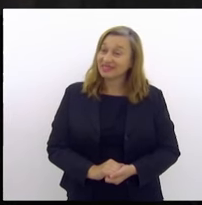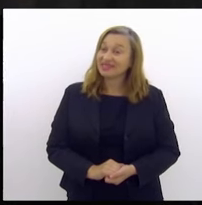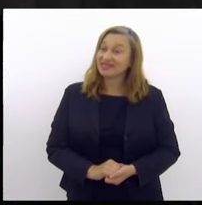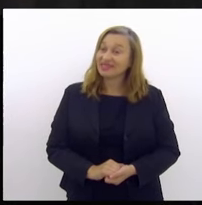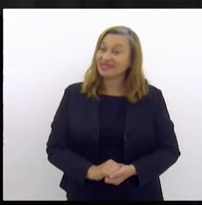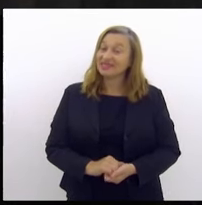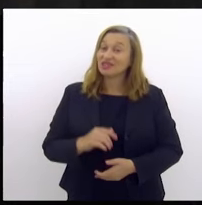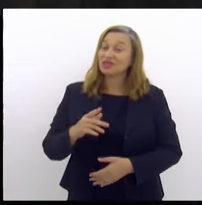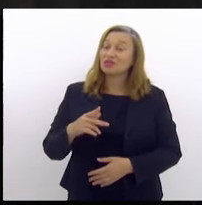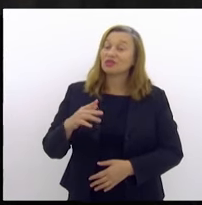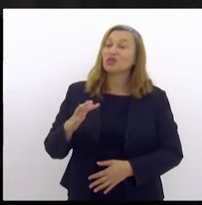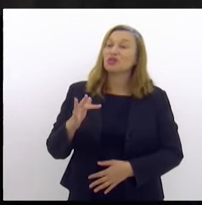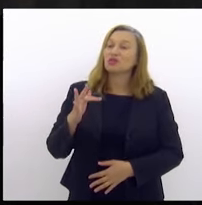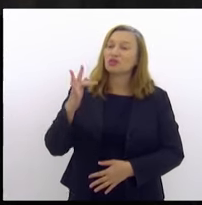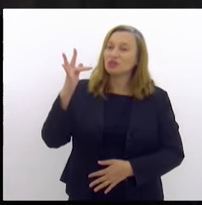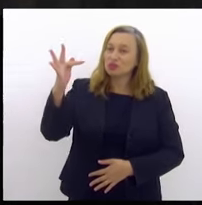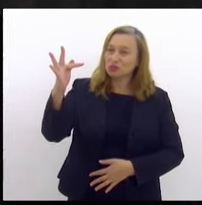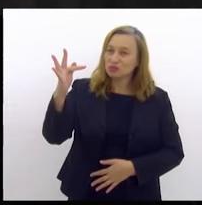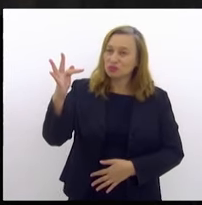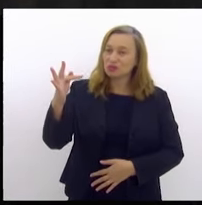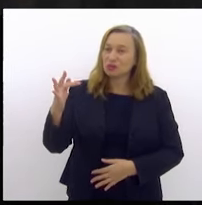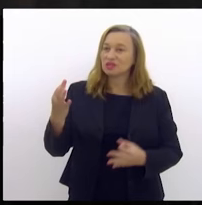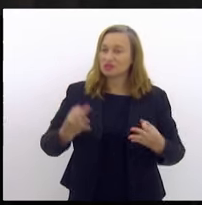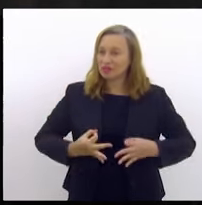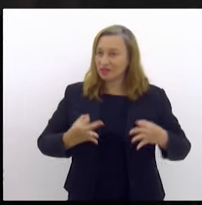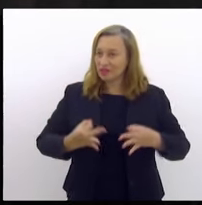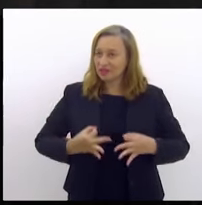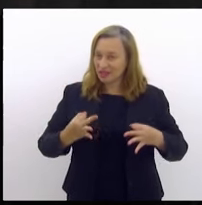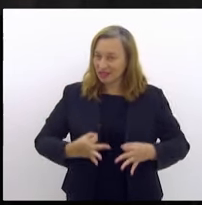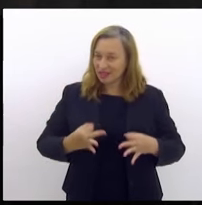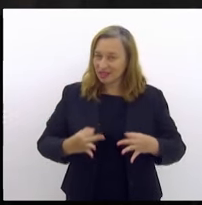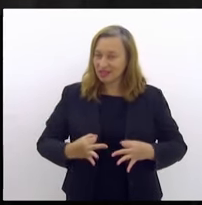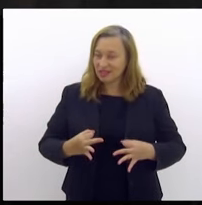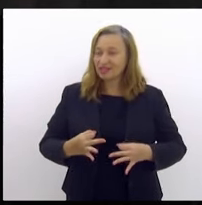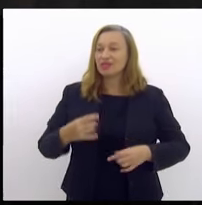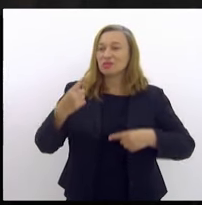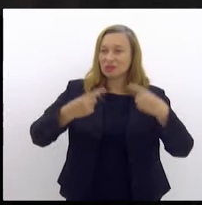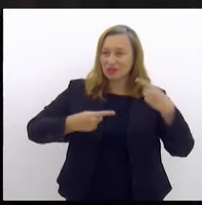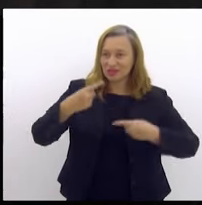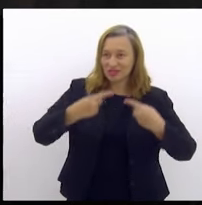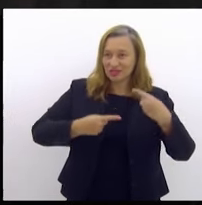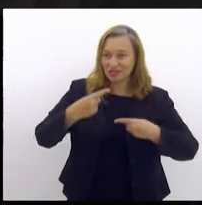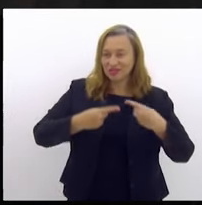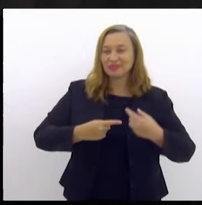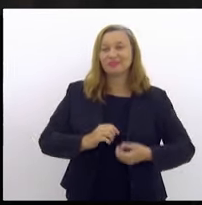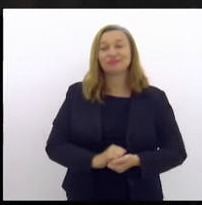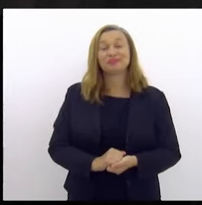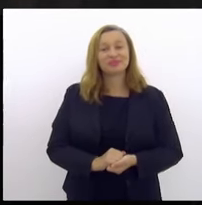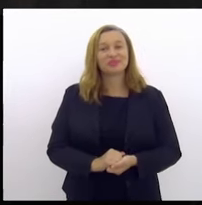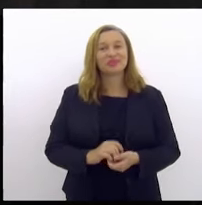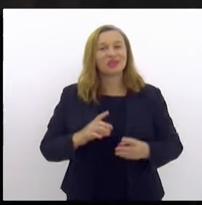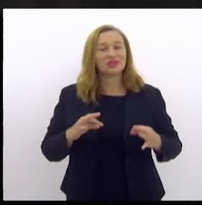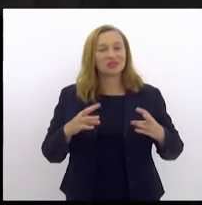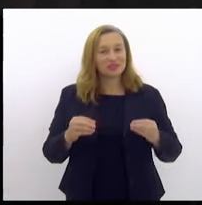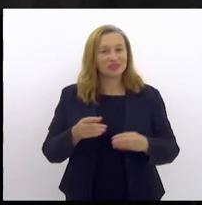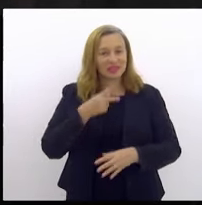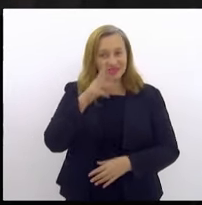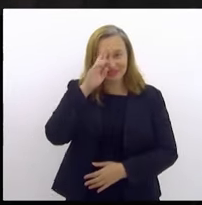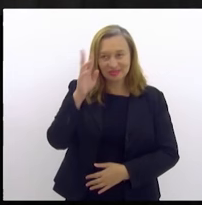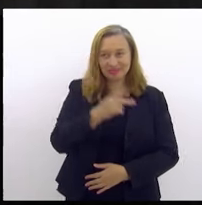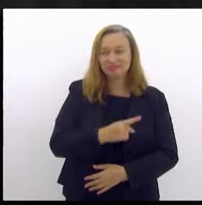excelentes políticos e excelentes futuros políticos. Dito isso, senhor